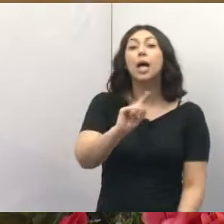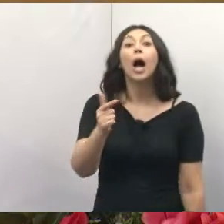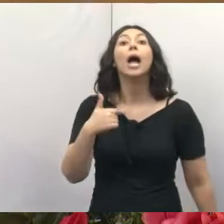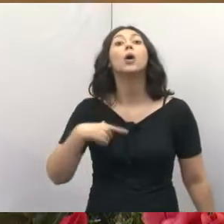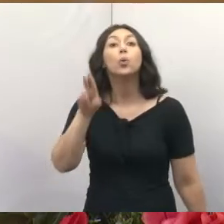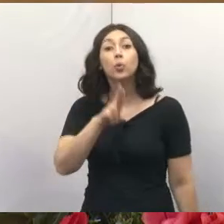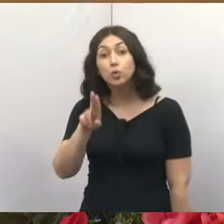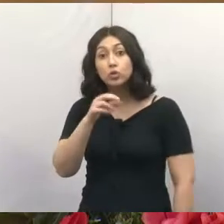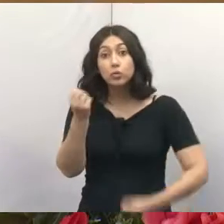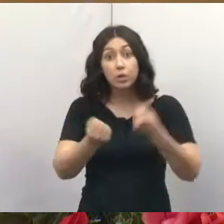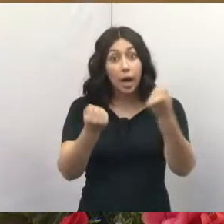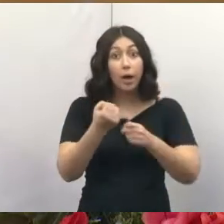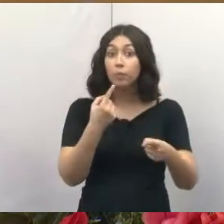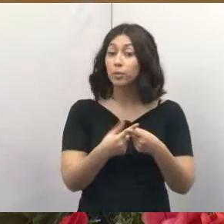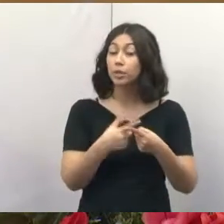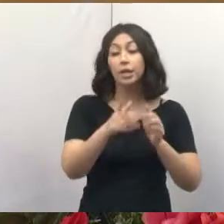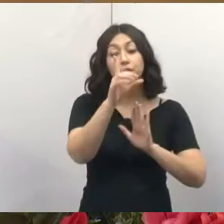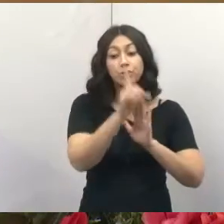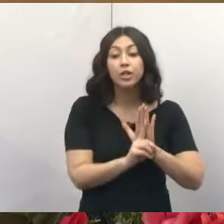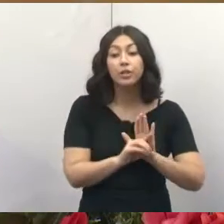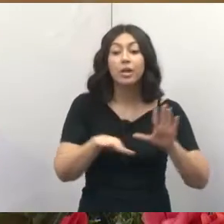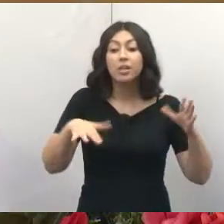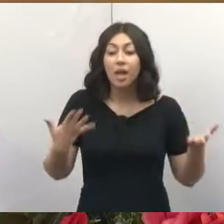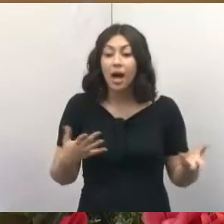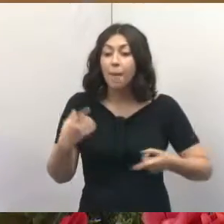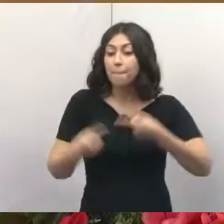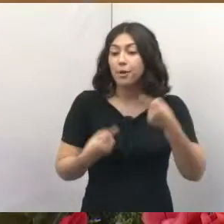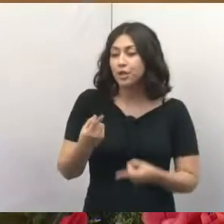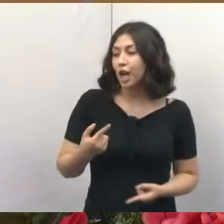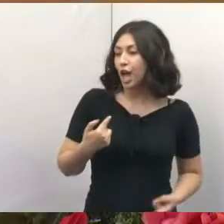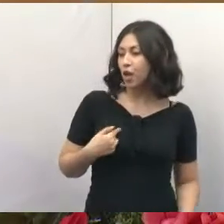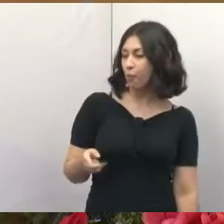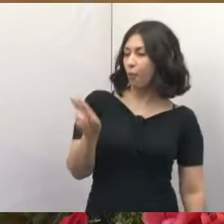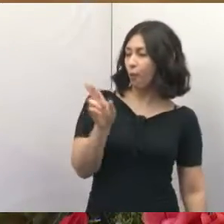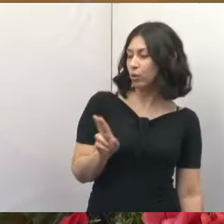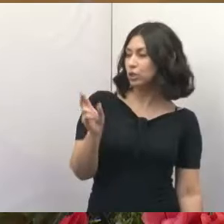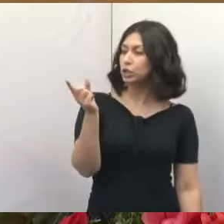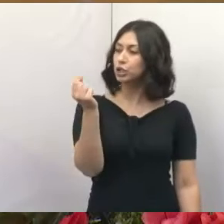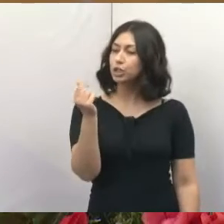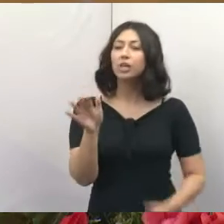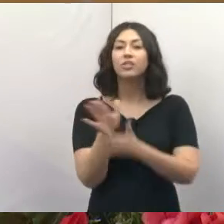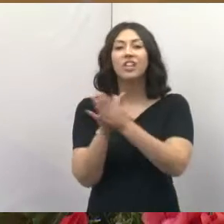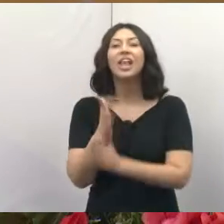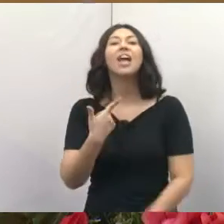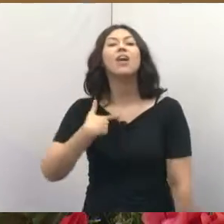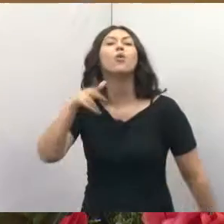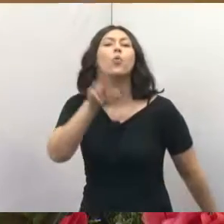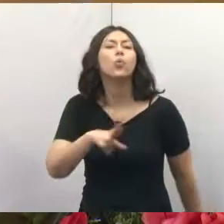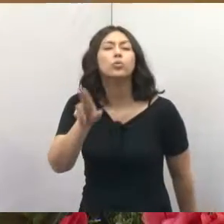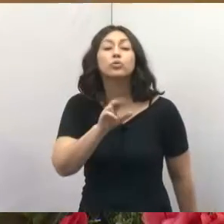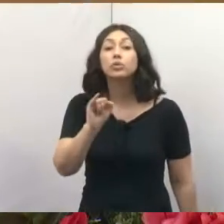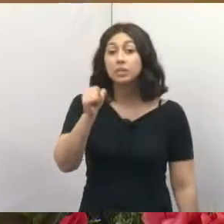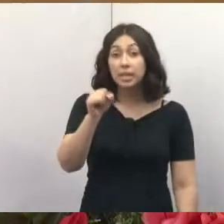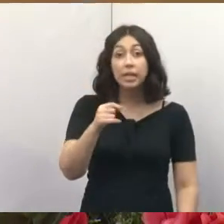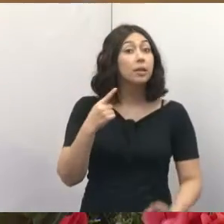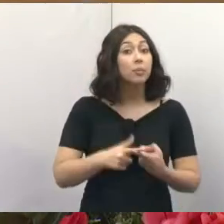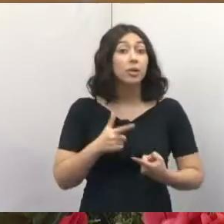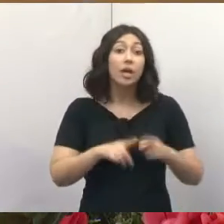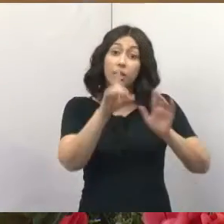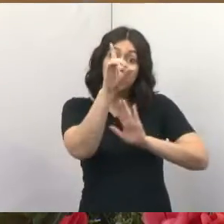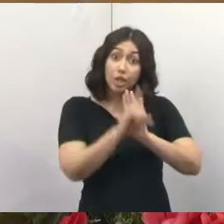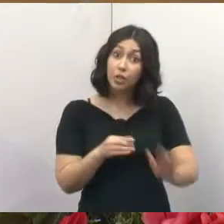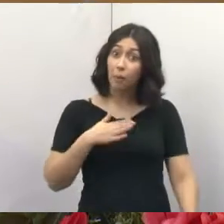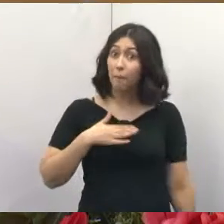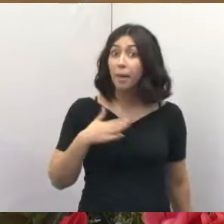vou porque tem um carro da Câmara. Então, assim, essa política de dizer eu não gasto nada da Câmara, eu gasto sim, porque cada vereador aqui tem a prerrogativa e